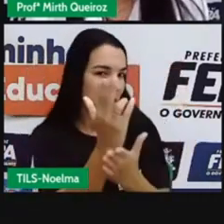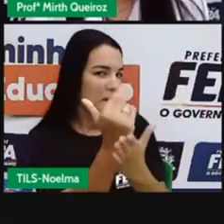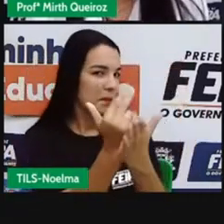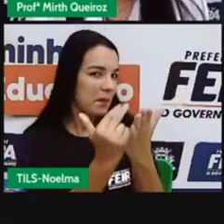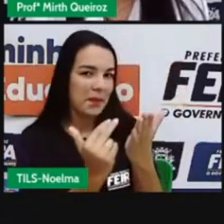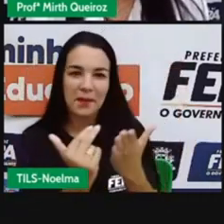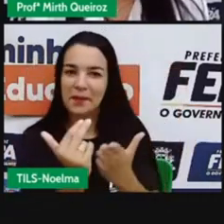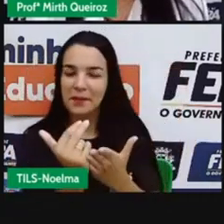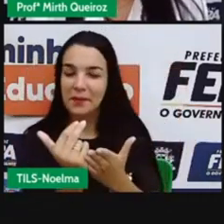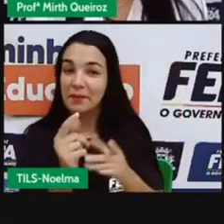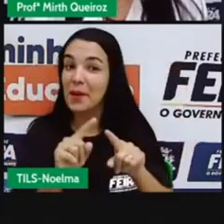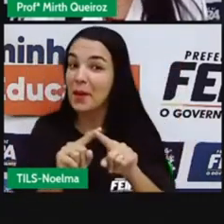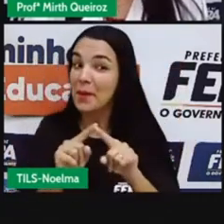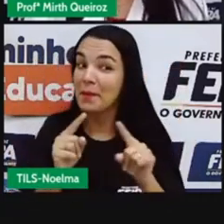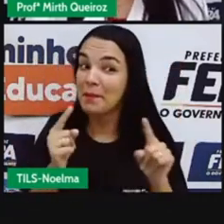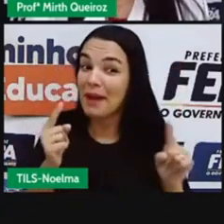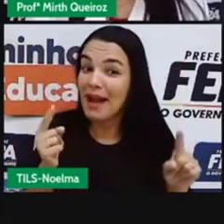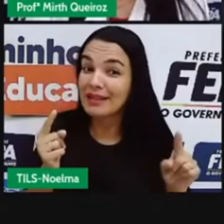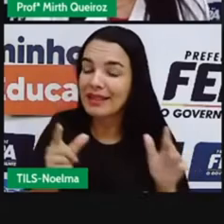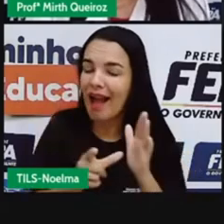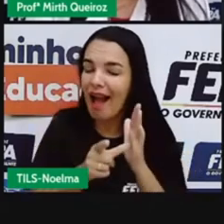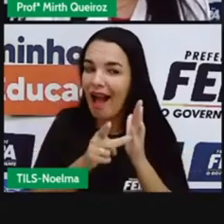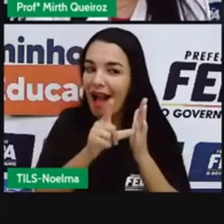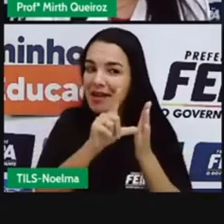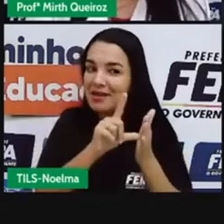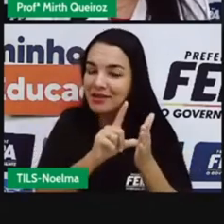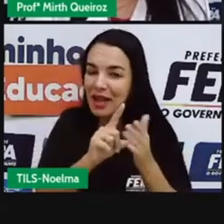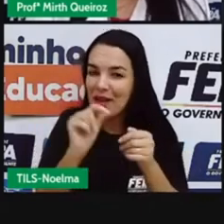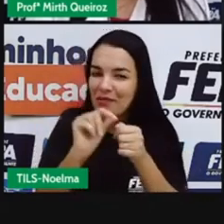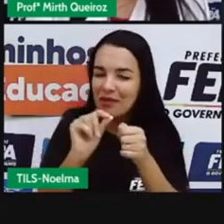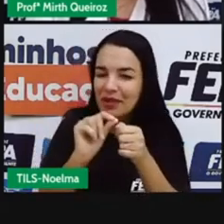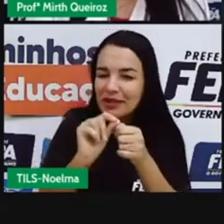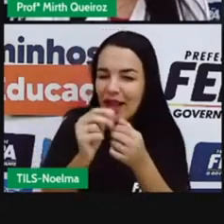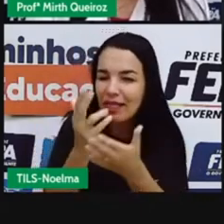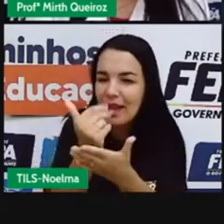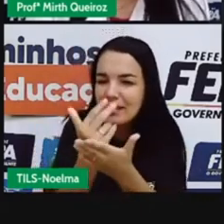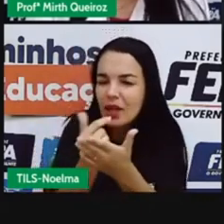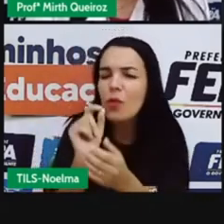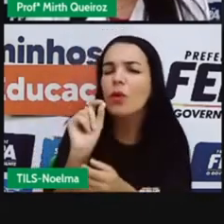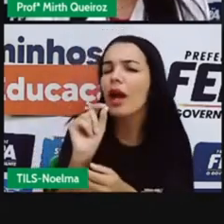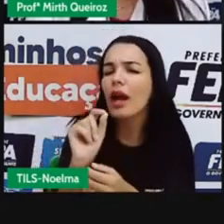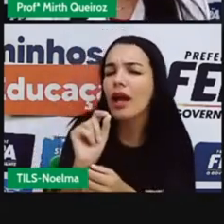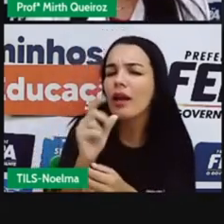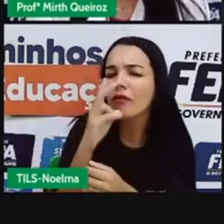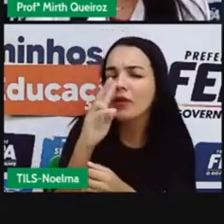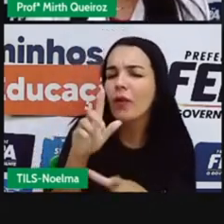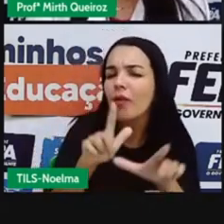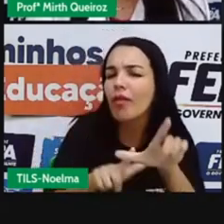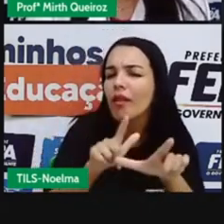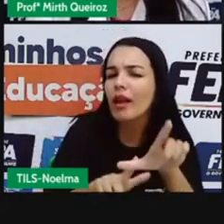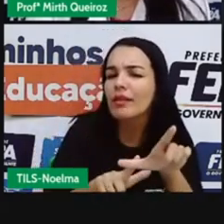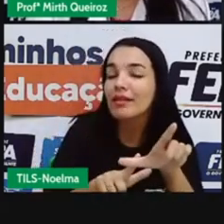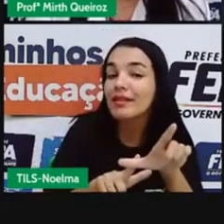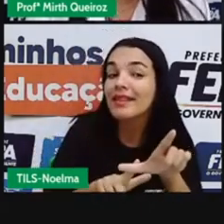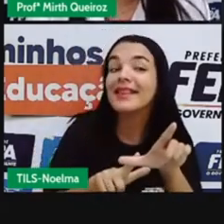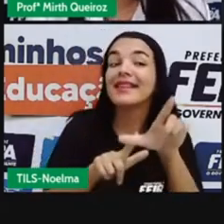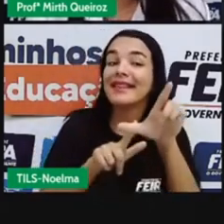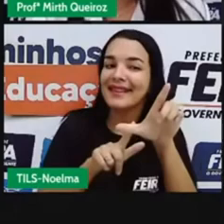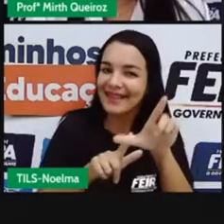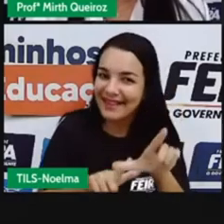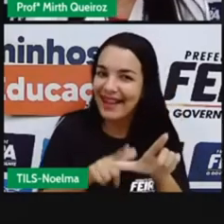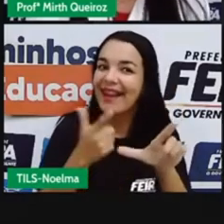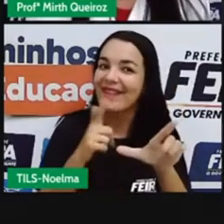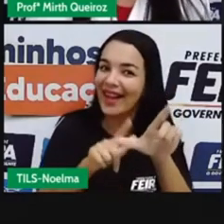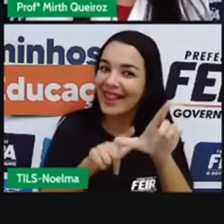desenho. Mas nós, antes de fazer o desenho, a gente utilizou algo. O que foi, gente? Uma